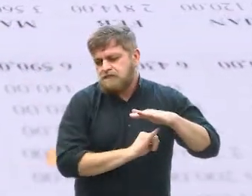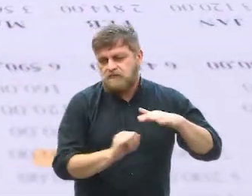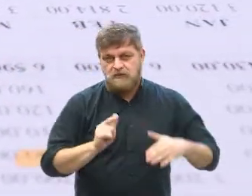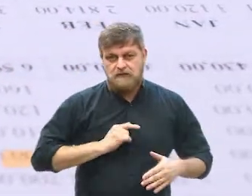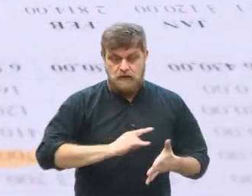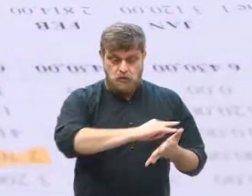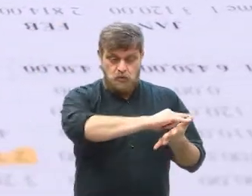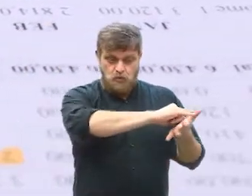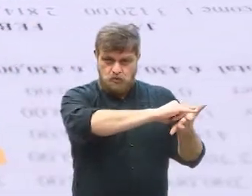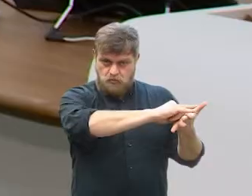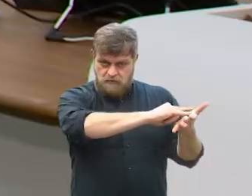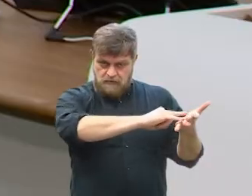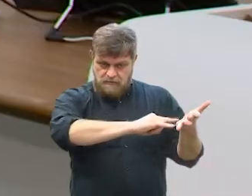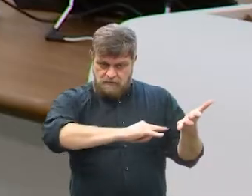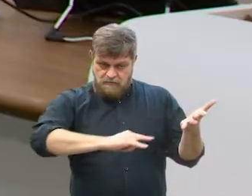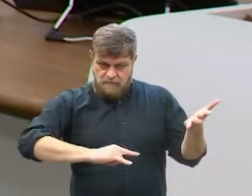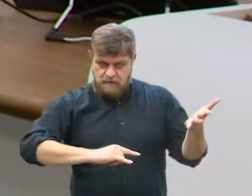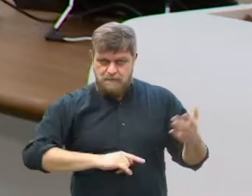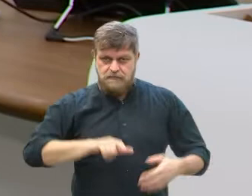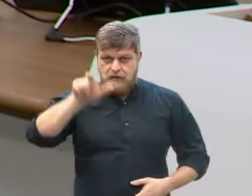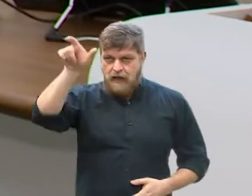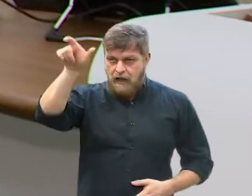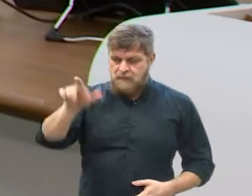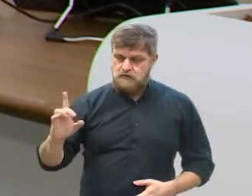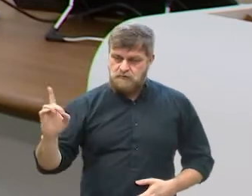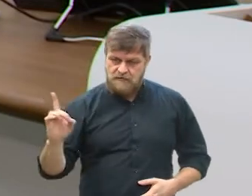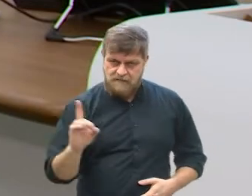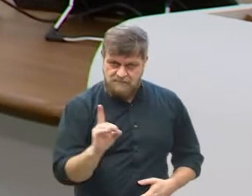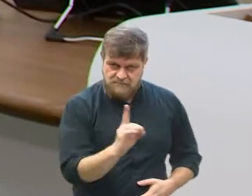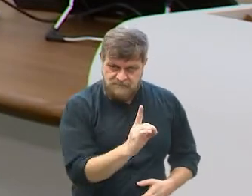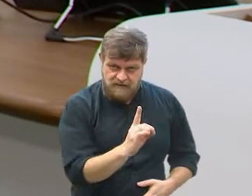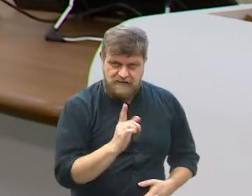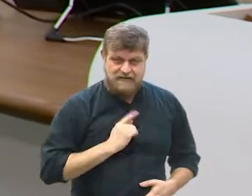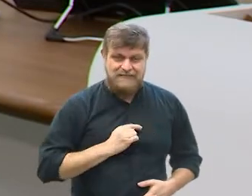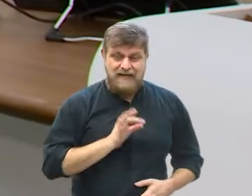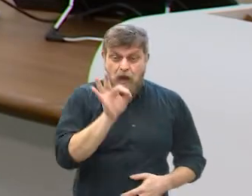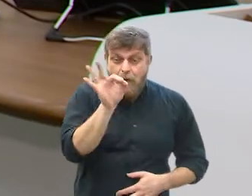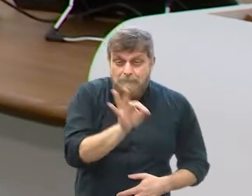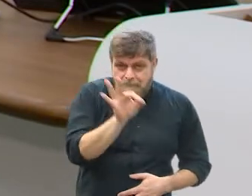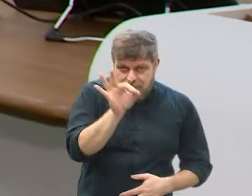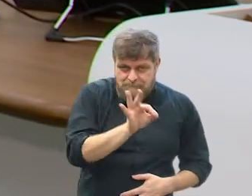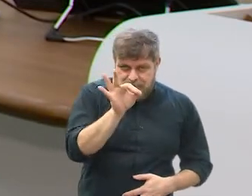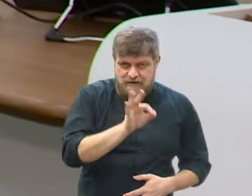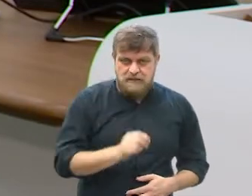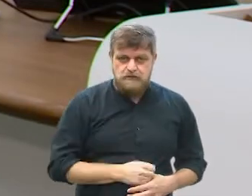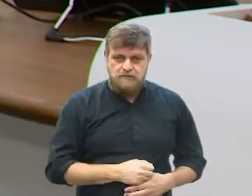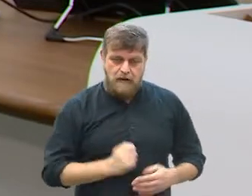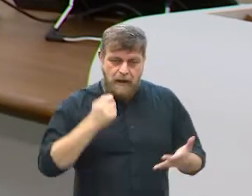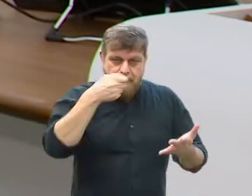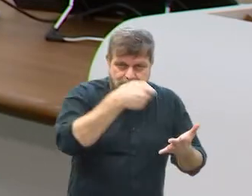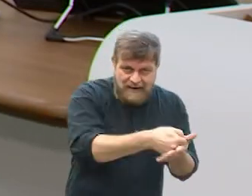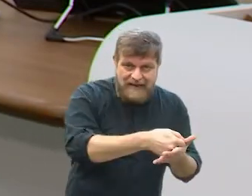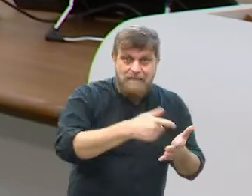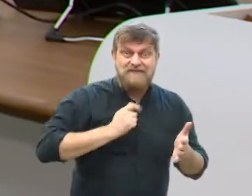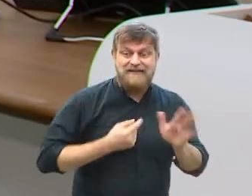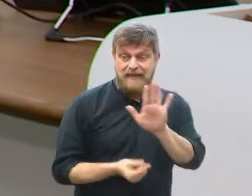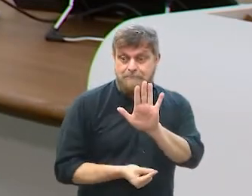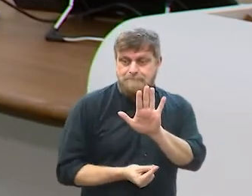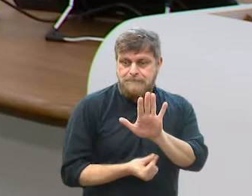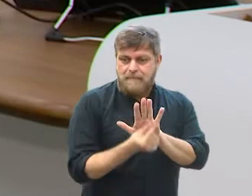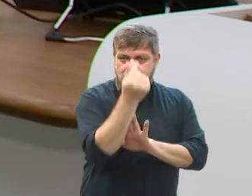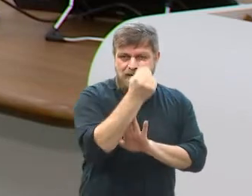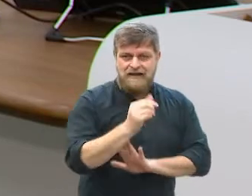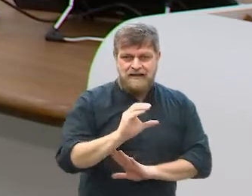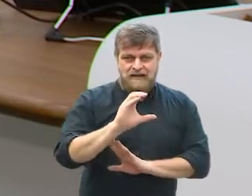emite esse documento, é negociado com o cliente uma taxa específica para se pagar a rentabilidade. O CDB,